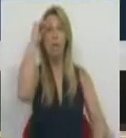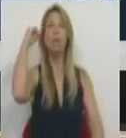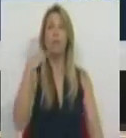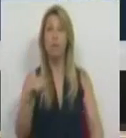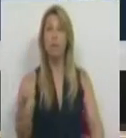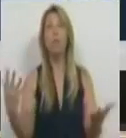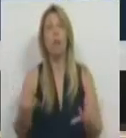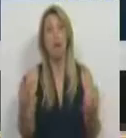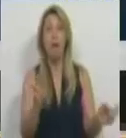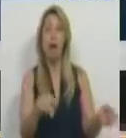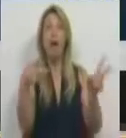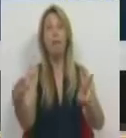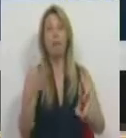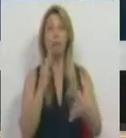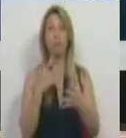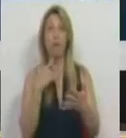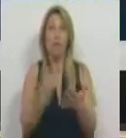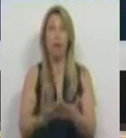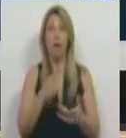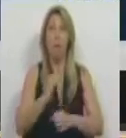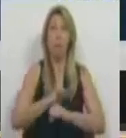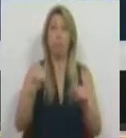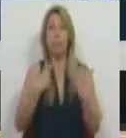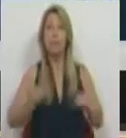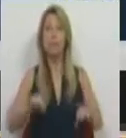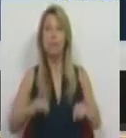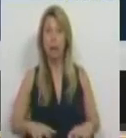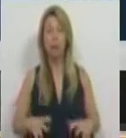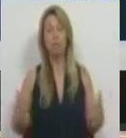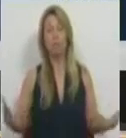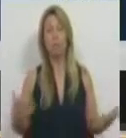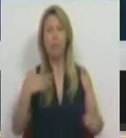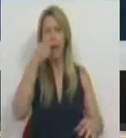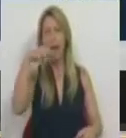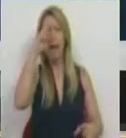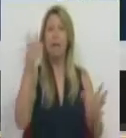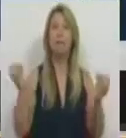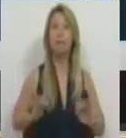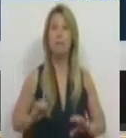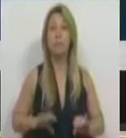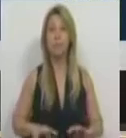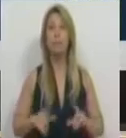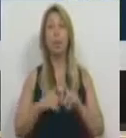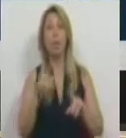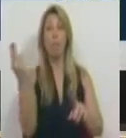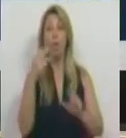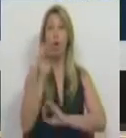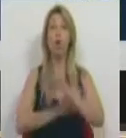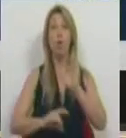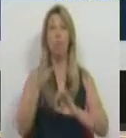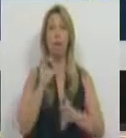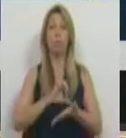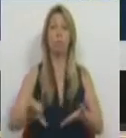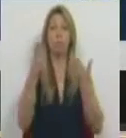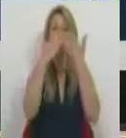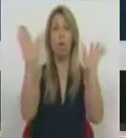é a alternativa à implosão. Não nos enganemos. Uma União Europeia que abdica da democracia, despreza a soberania